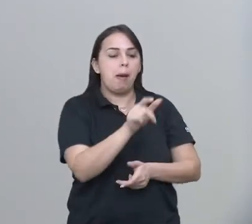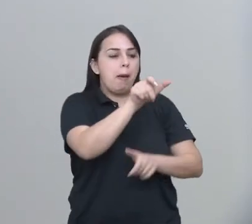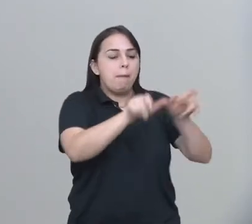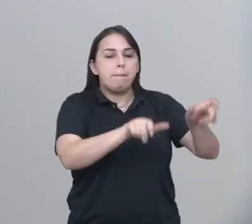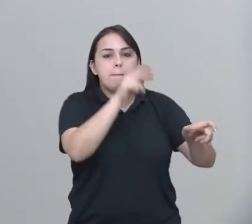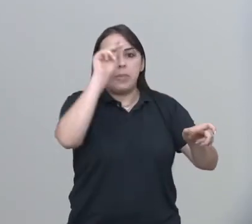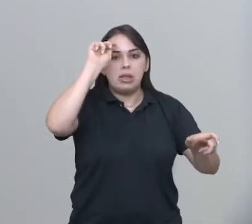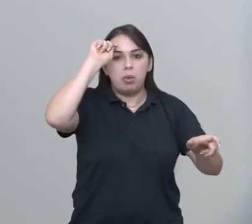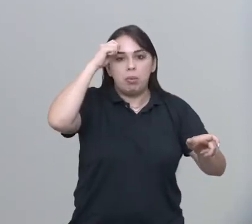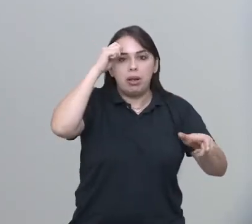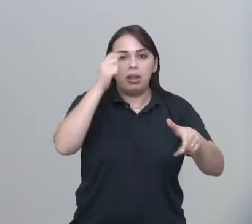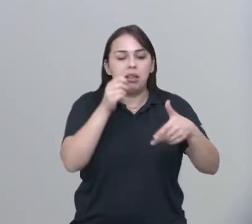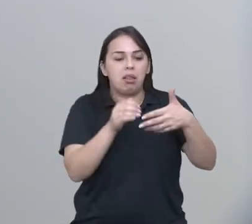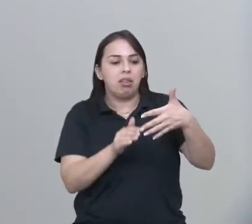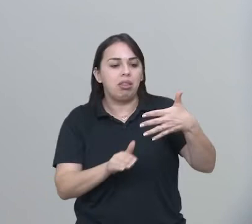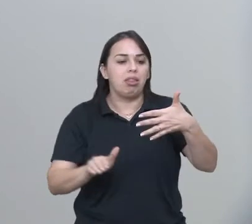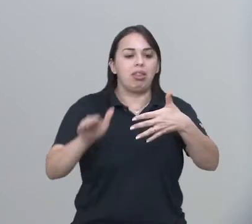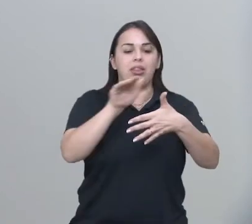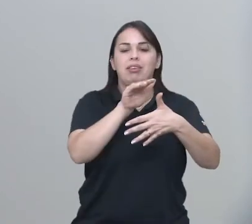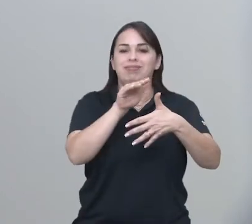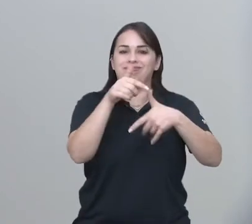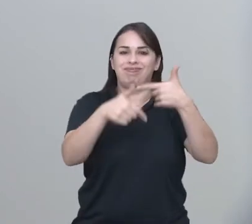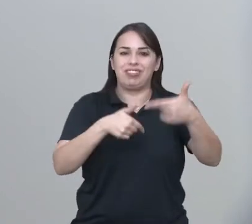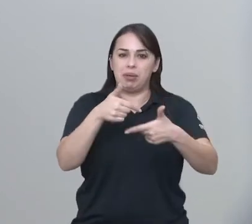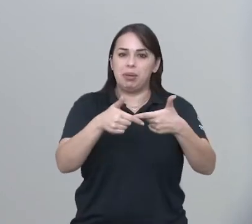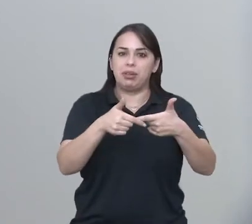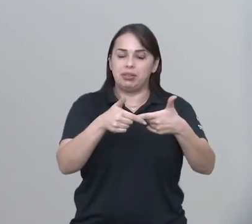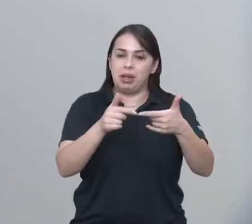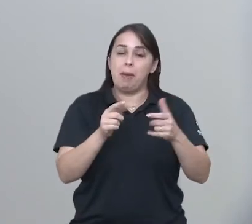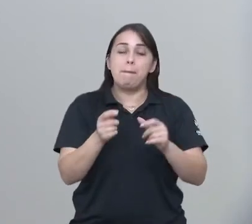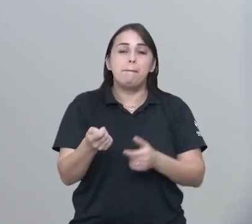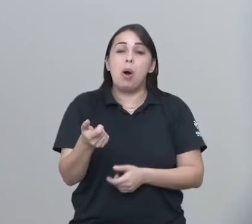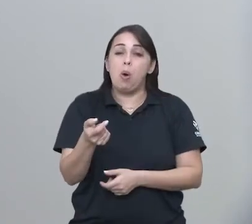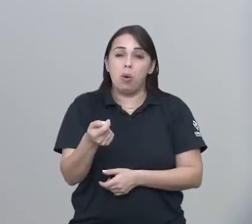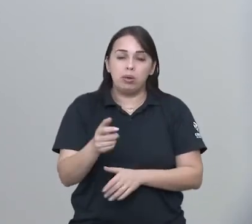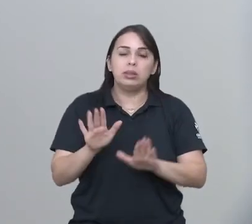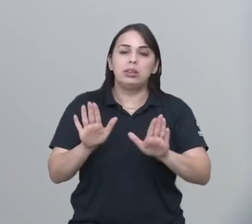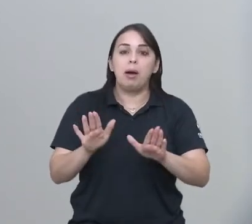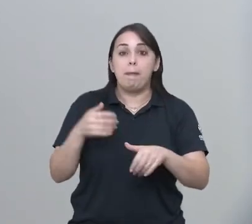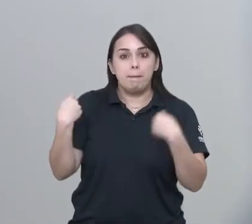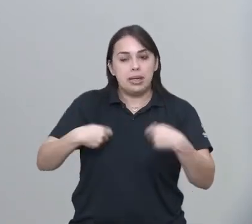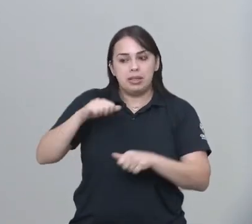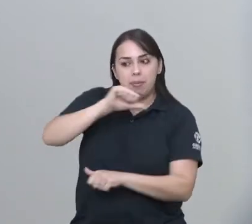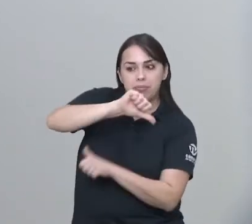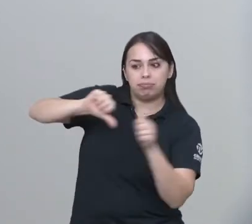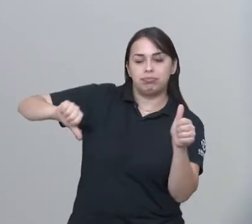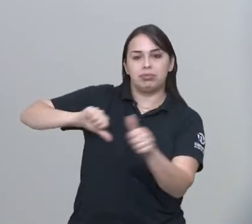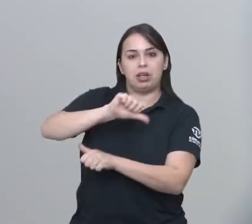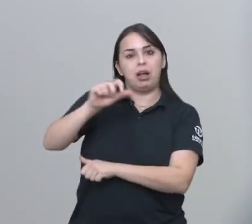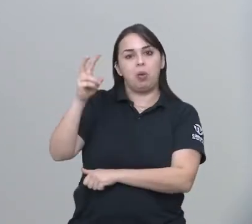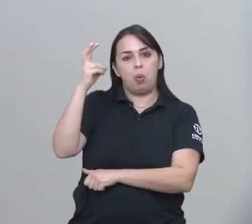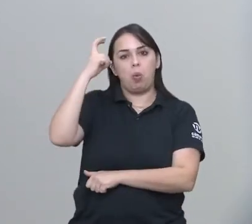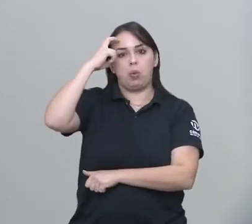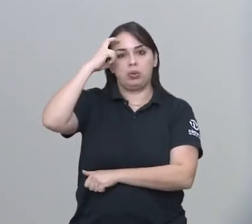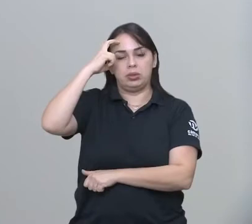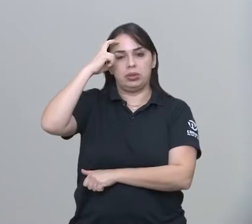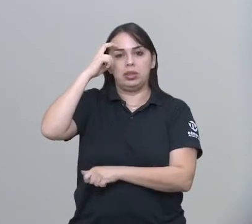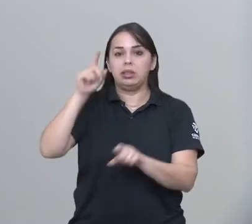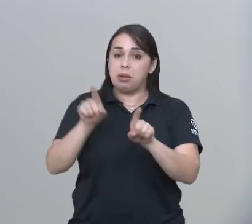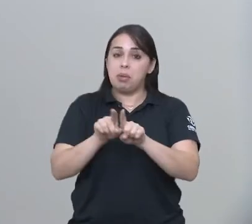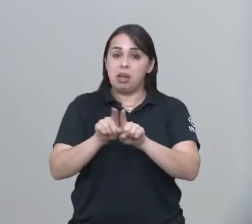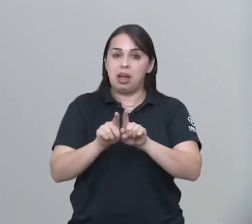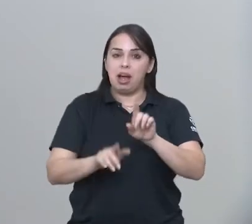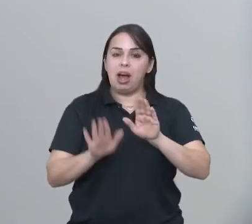bancos, né? Então, tudo isso tem que ser mudado. E vai ser mudado com mudanças culturais e